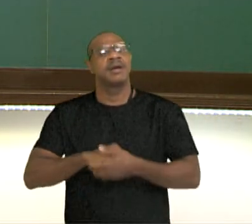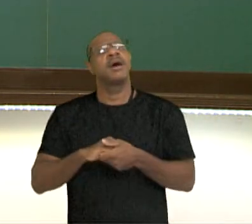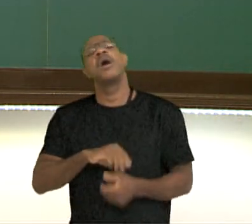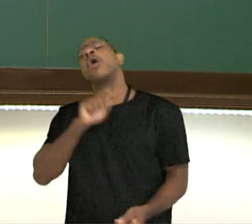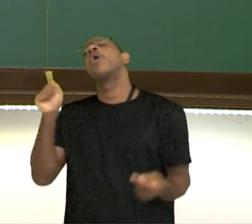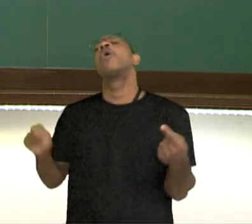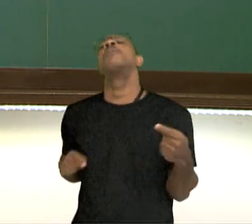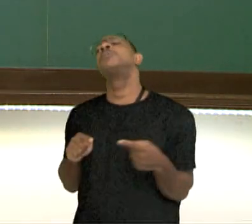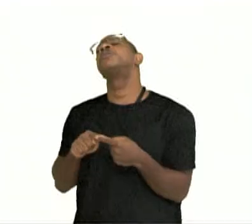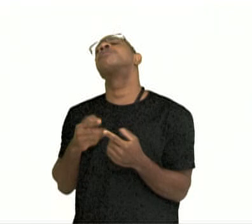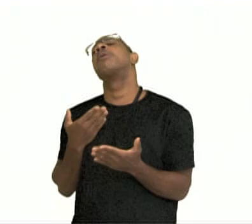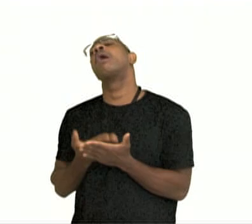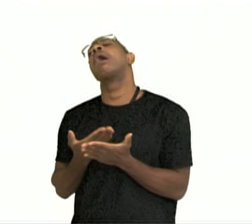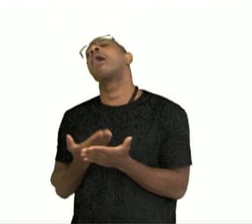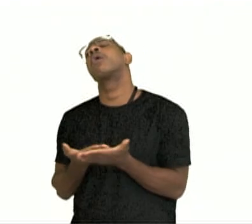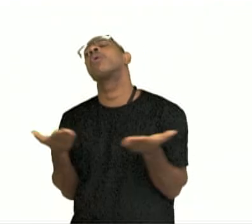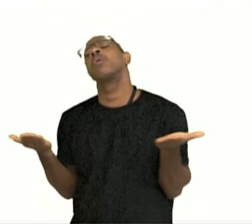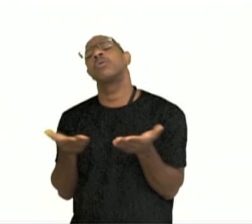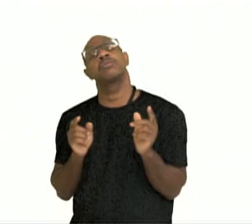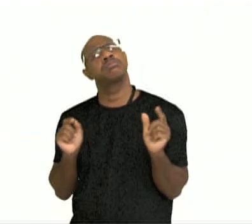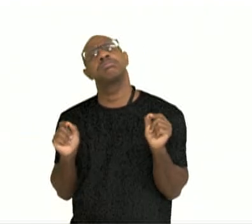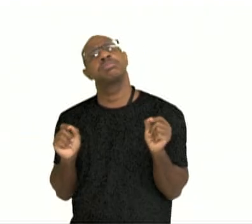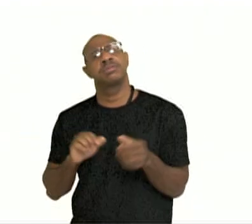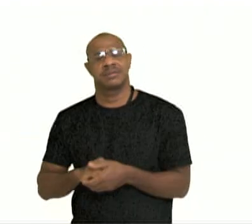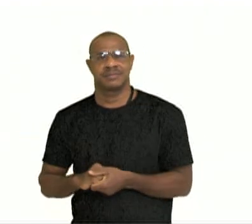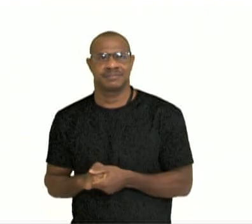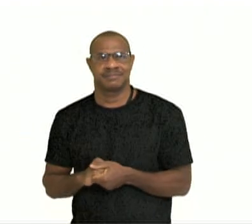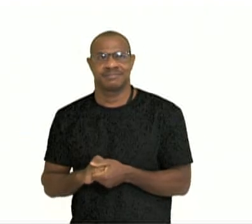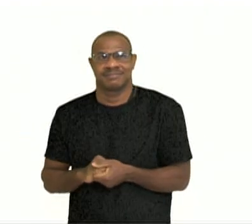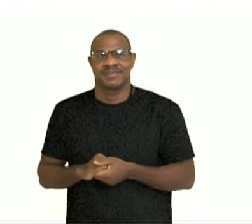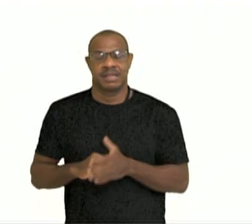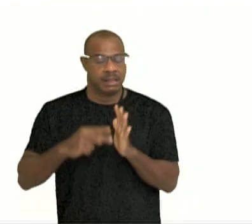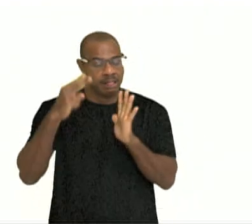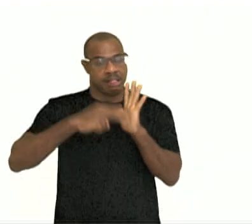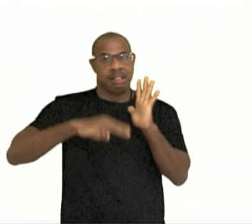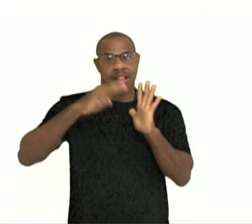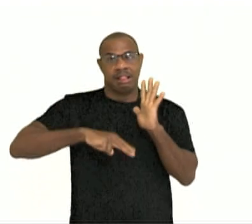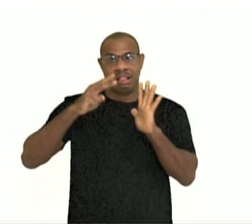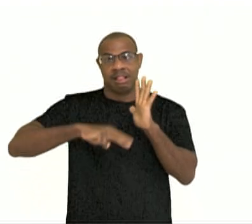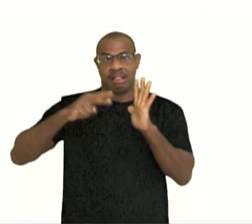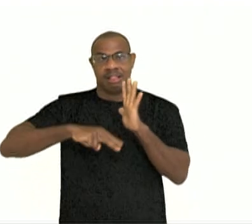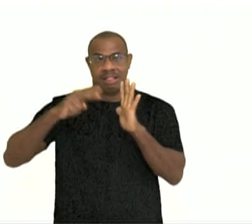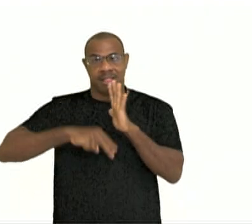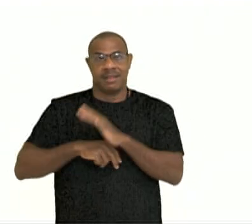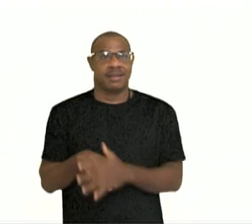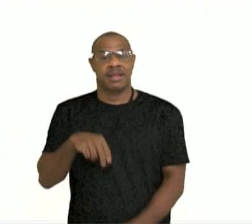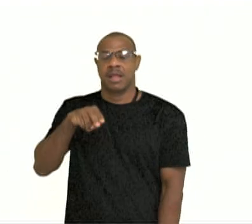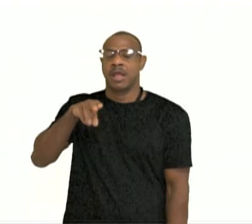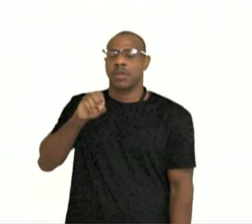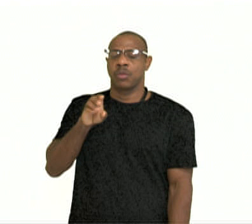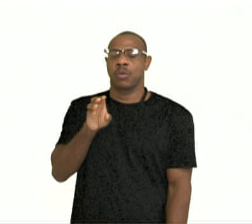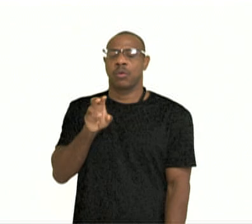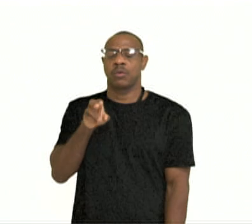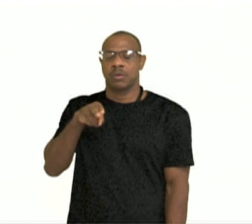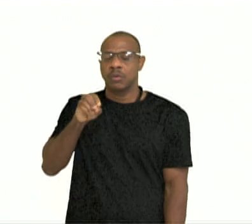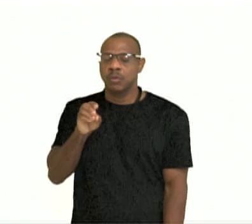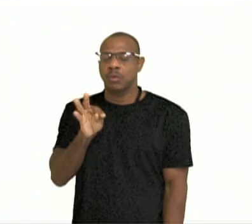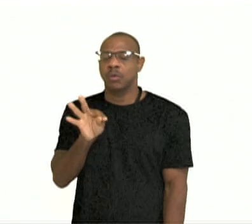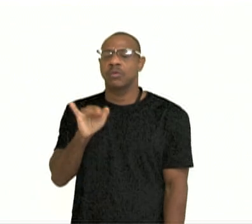Objetivos da aula de hoje. Ler e interpretar notícias, analisando os elementos composicionais do